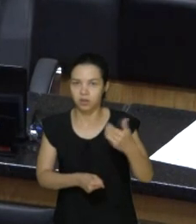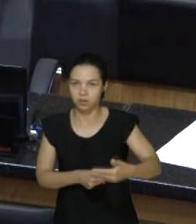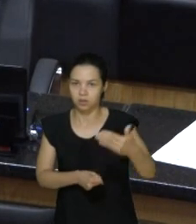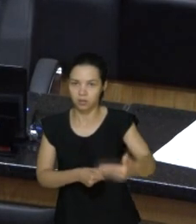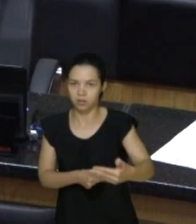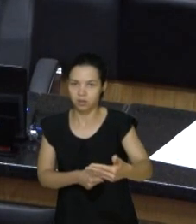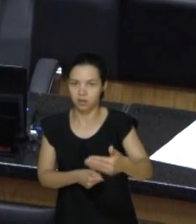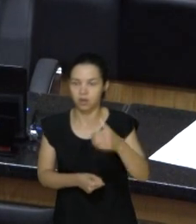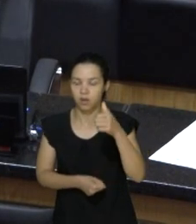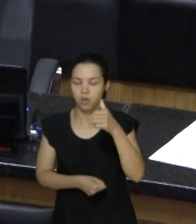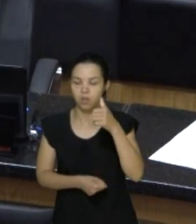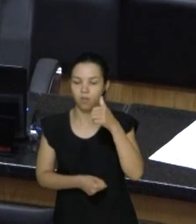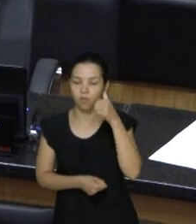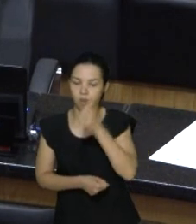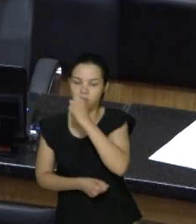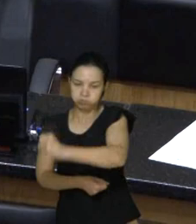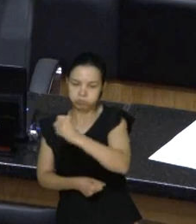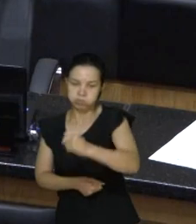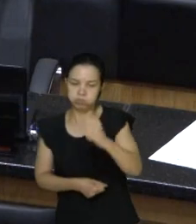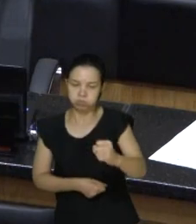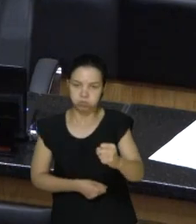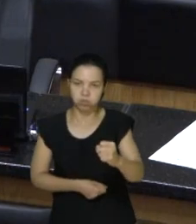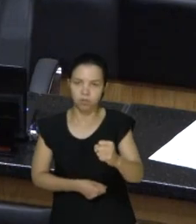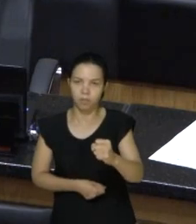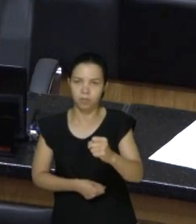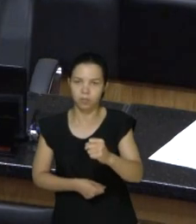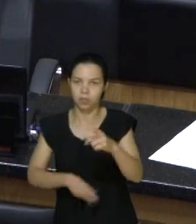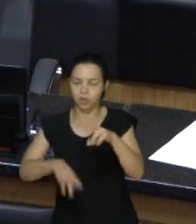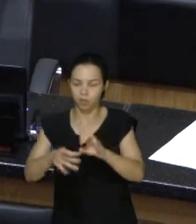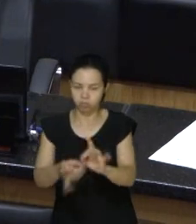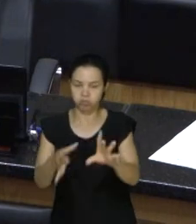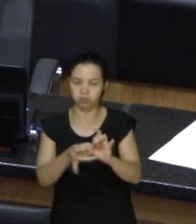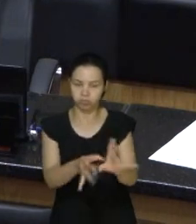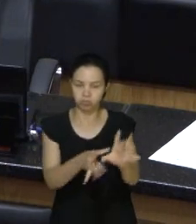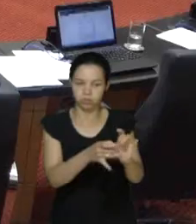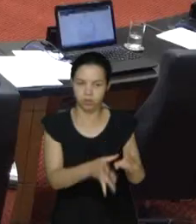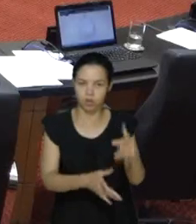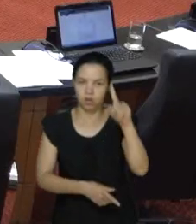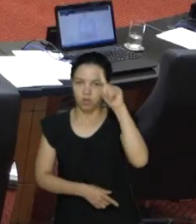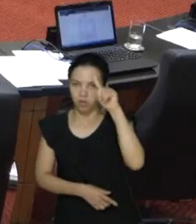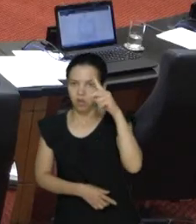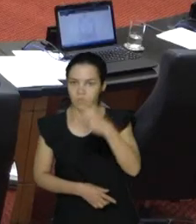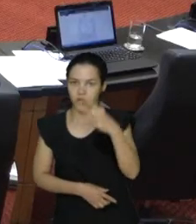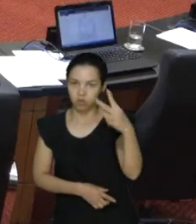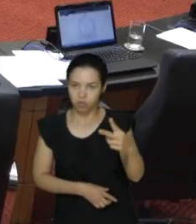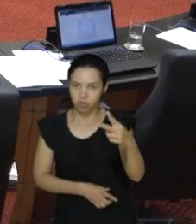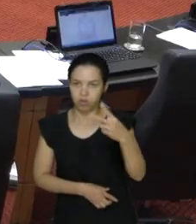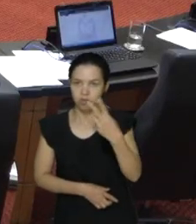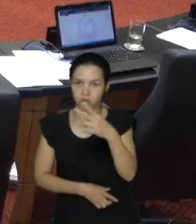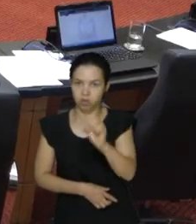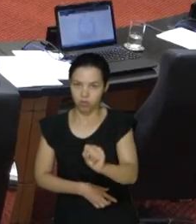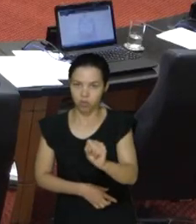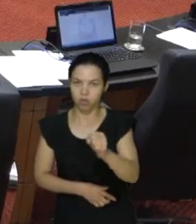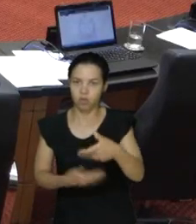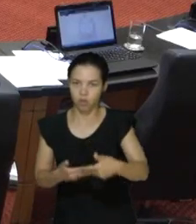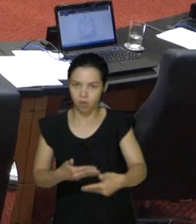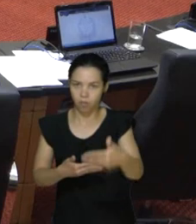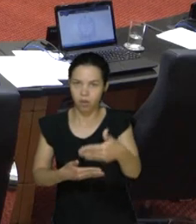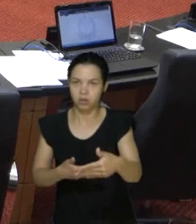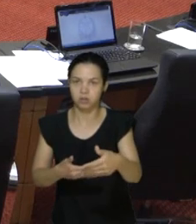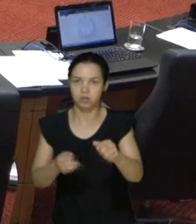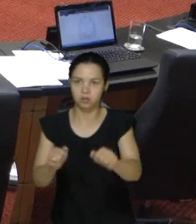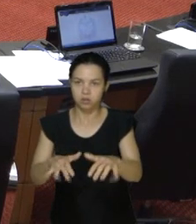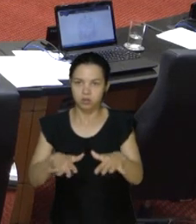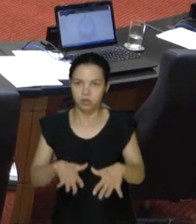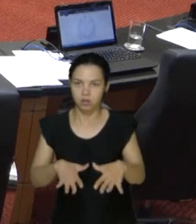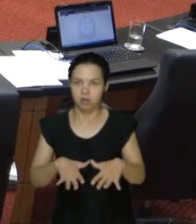mulher na rua. Todo ano. Dia 22 agora, 28 agora, começa mais uma sessão de colocar